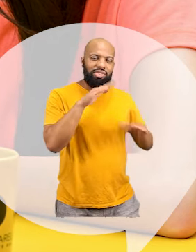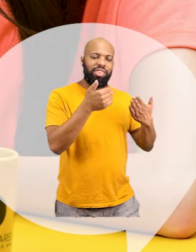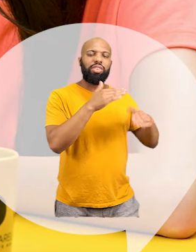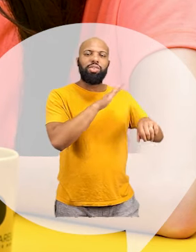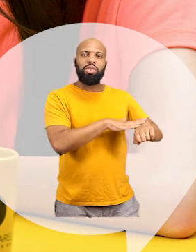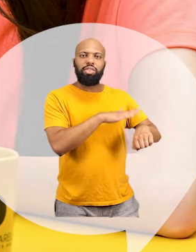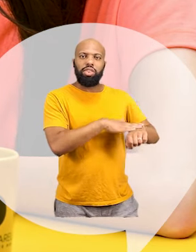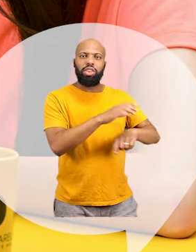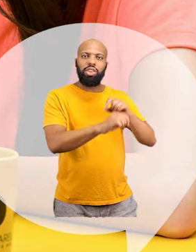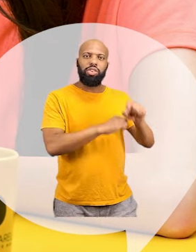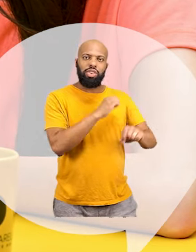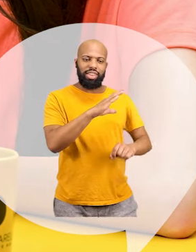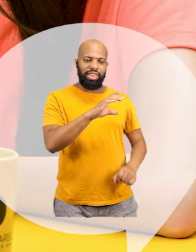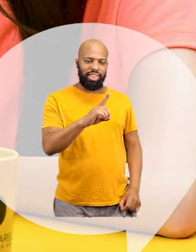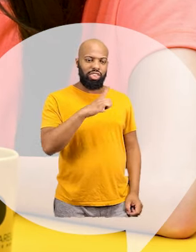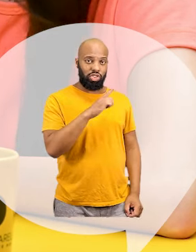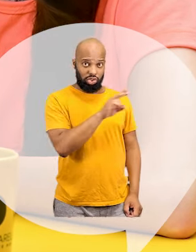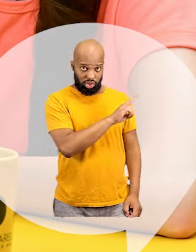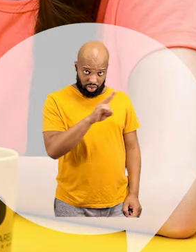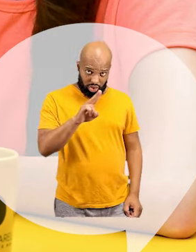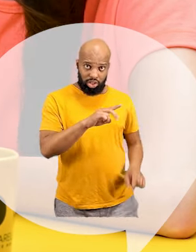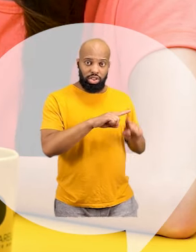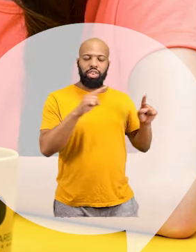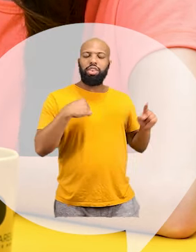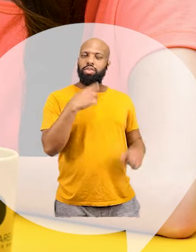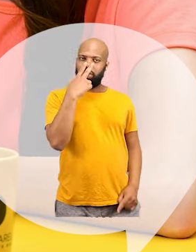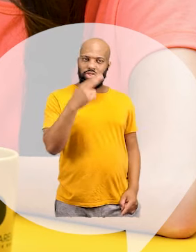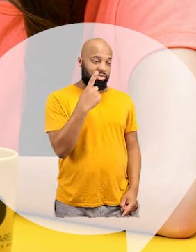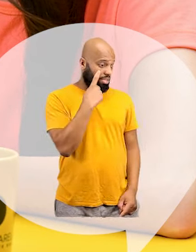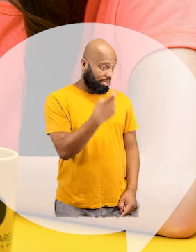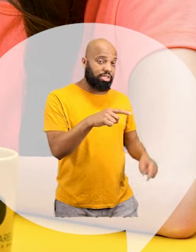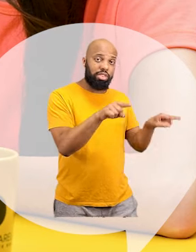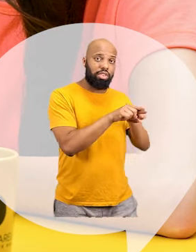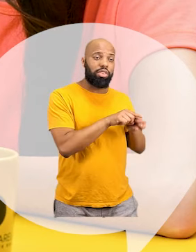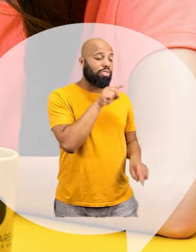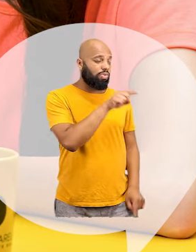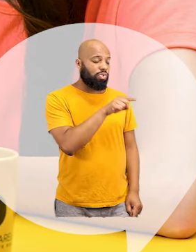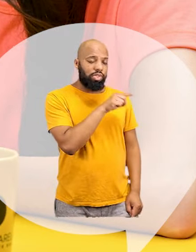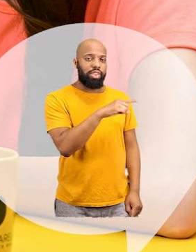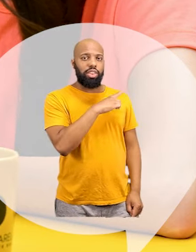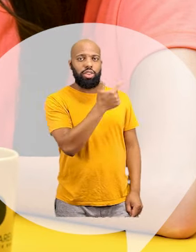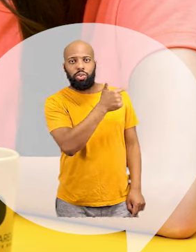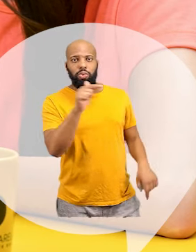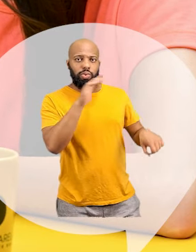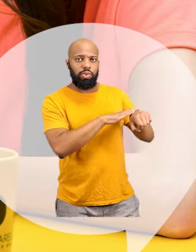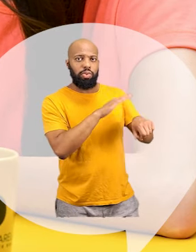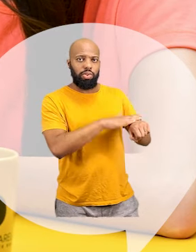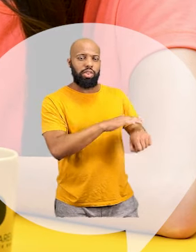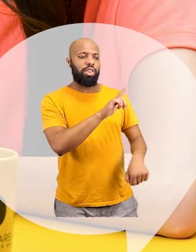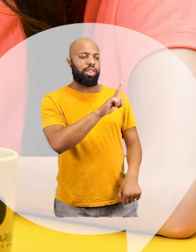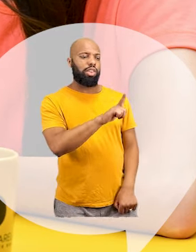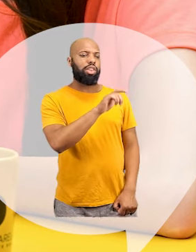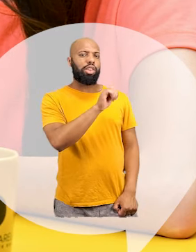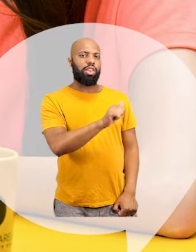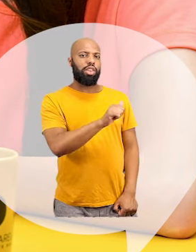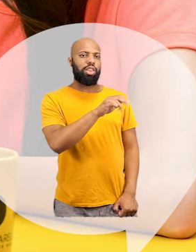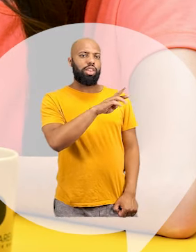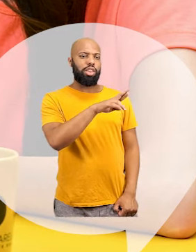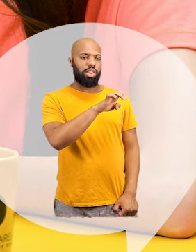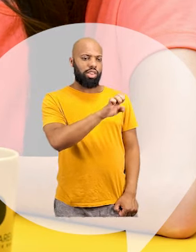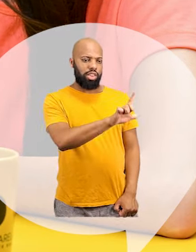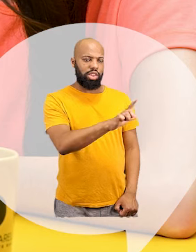nesse momento o disco tinha um nome e daí eu achei muito interessante e você em um outro momento Gabriel passou aqui pelo nosso